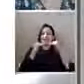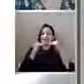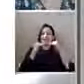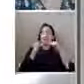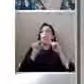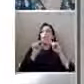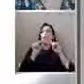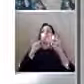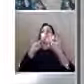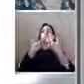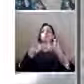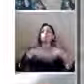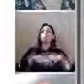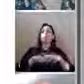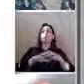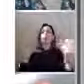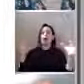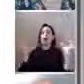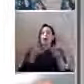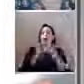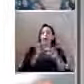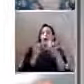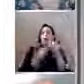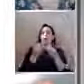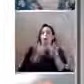às necessidades do nosso objeto.